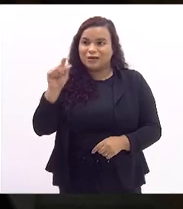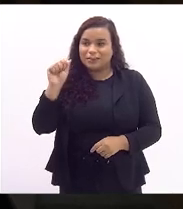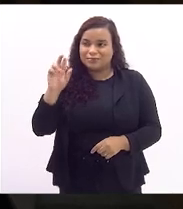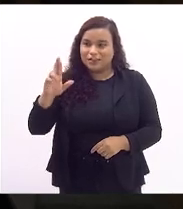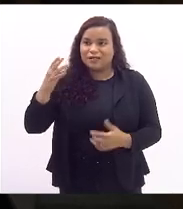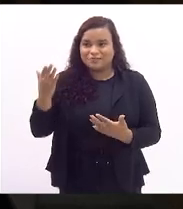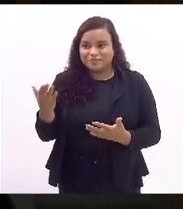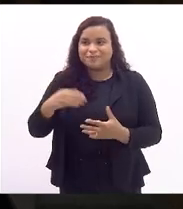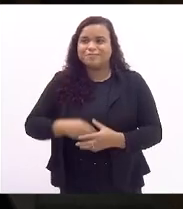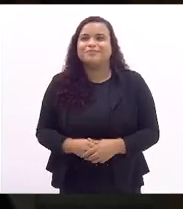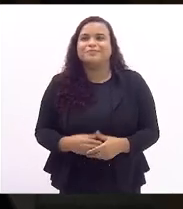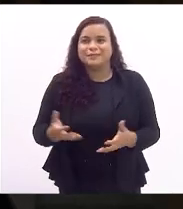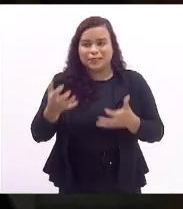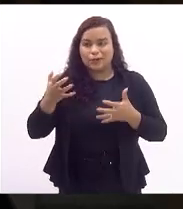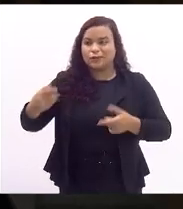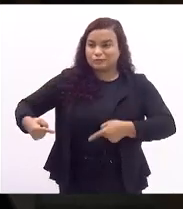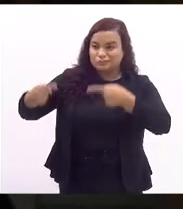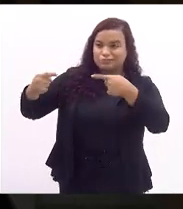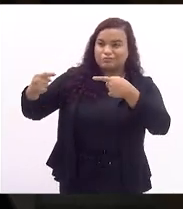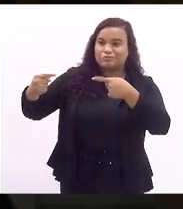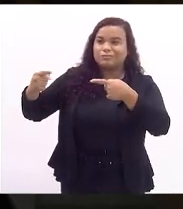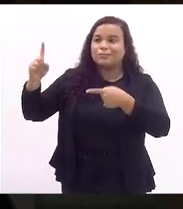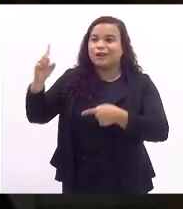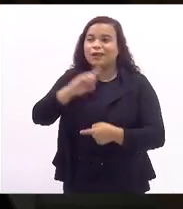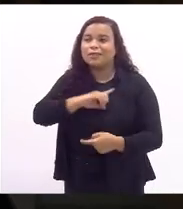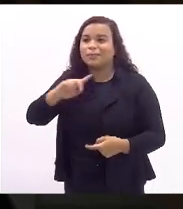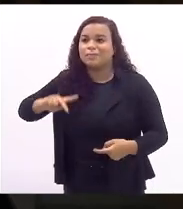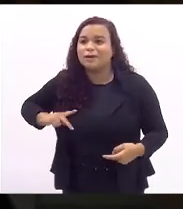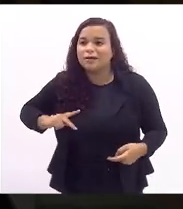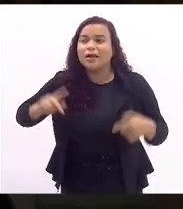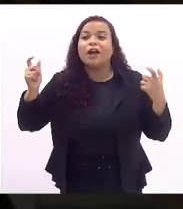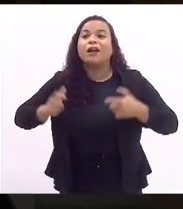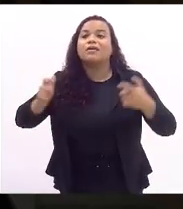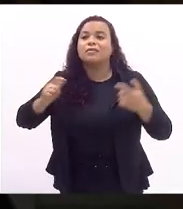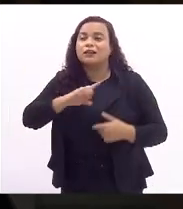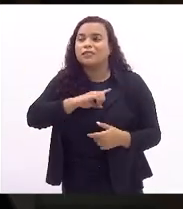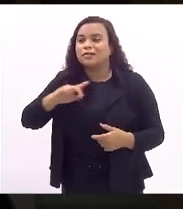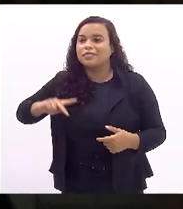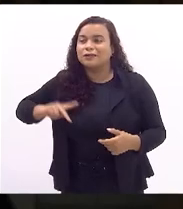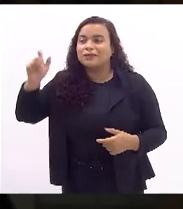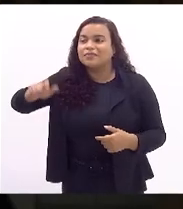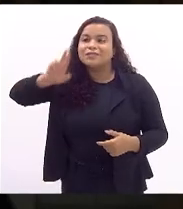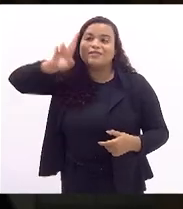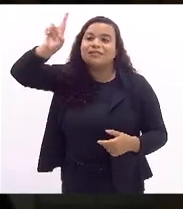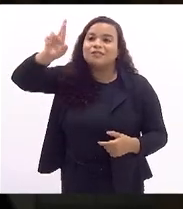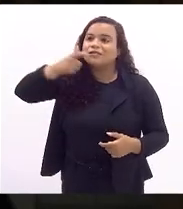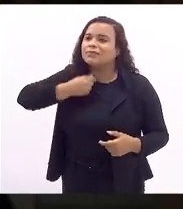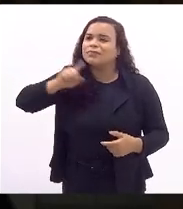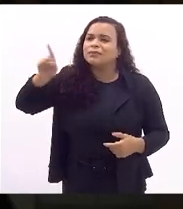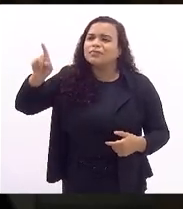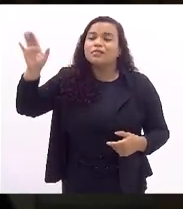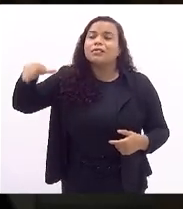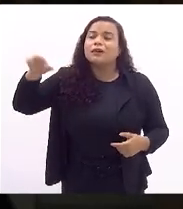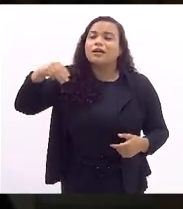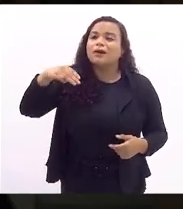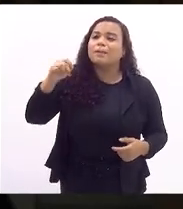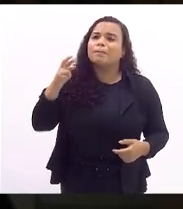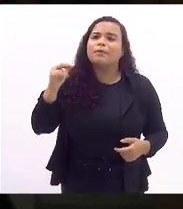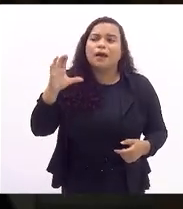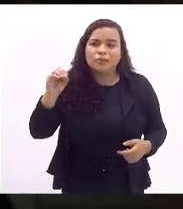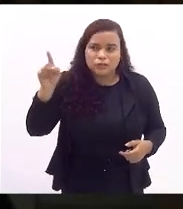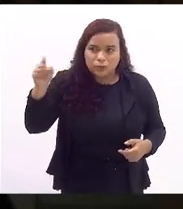e eu queria fazer um desafio a defensoria Cadê o defensor O Márcio